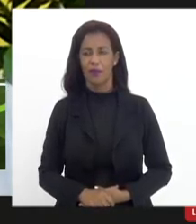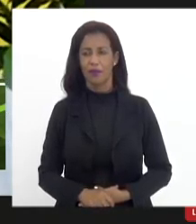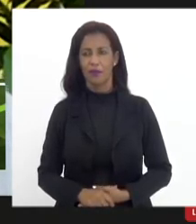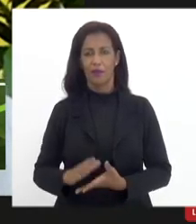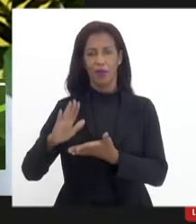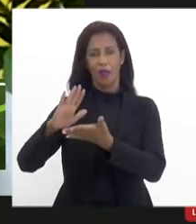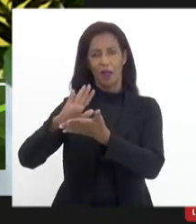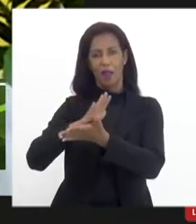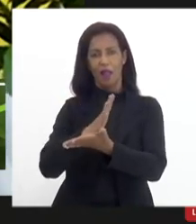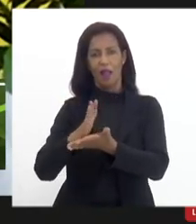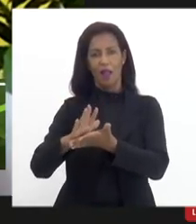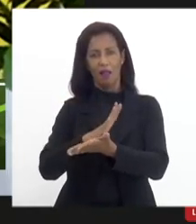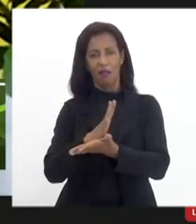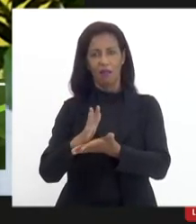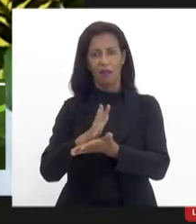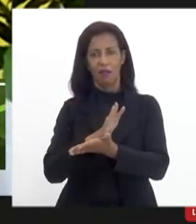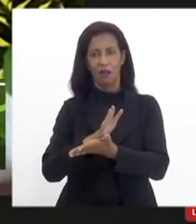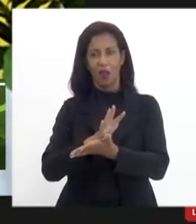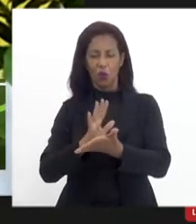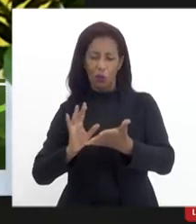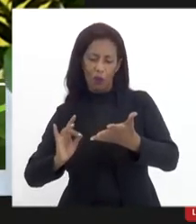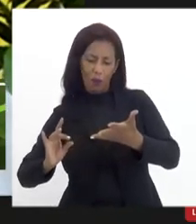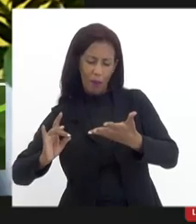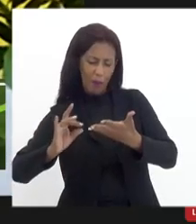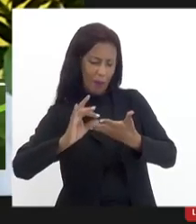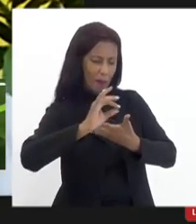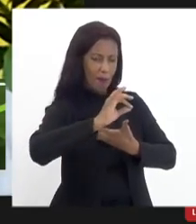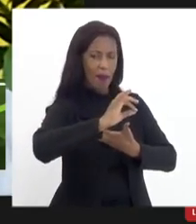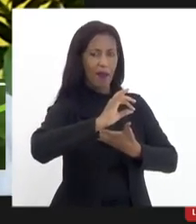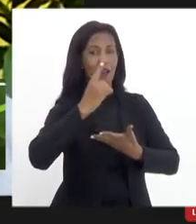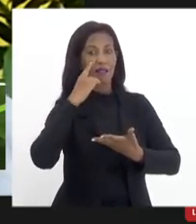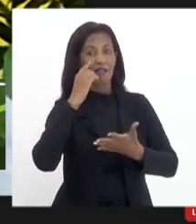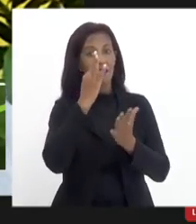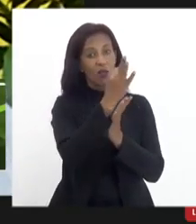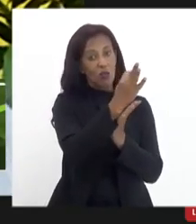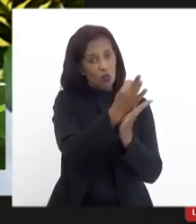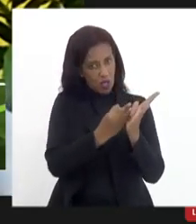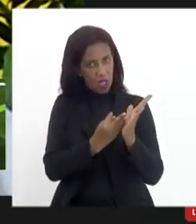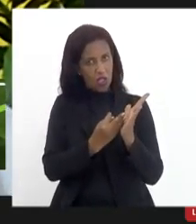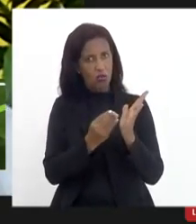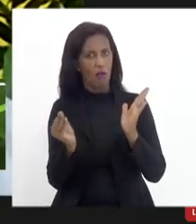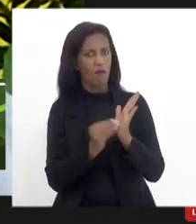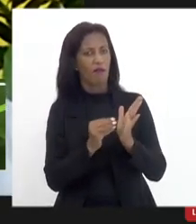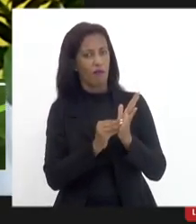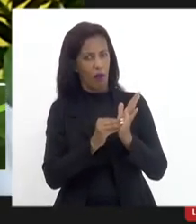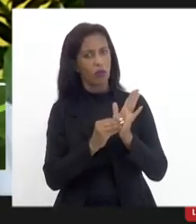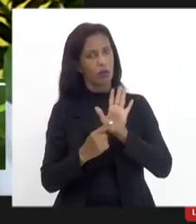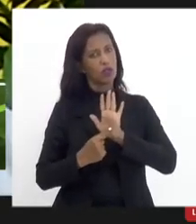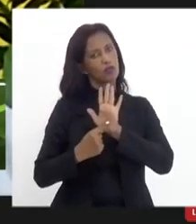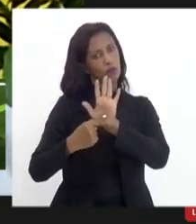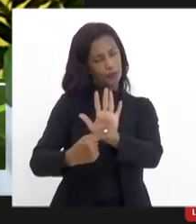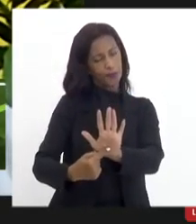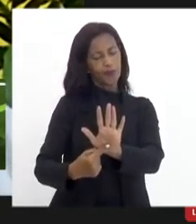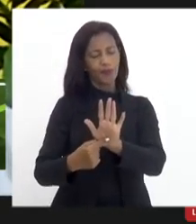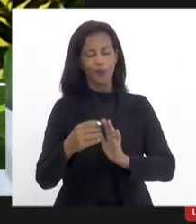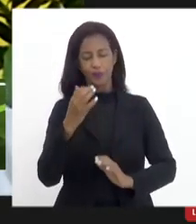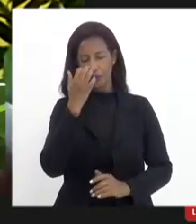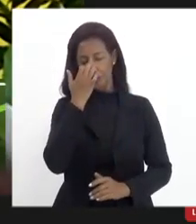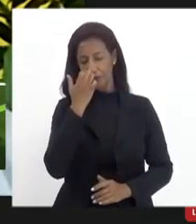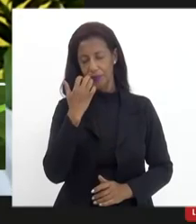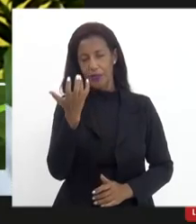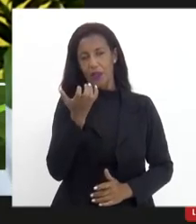alguns elementos que, inclusive, a gente está apontando coisas no texto aí que a gente vai apresentar ao longo dessa conversa, mas que eu queria